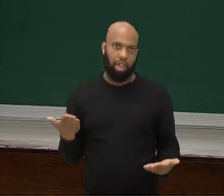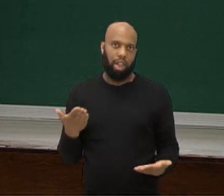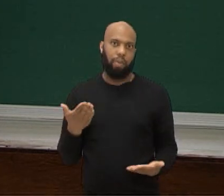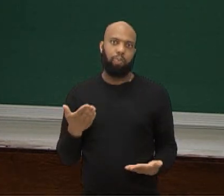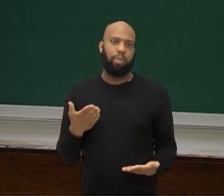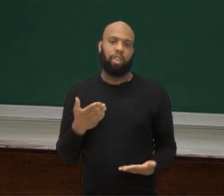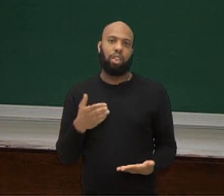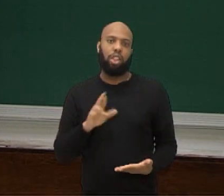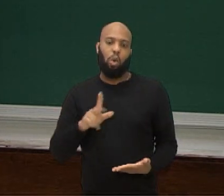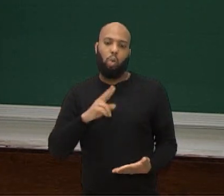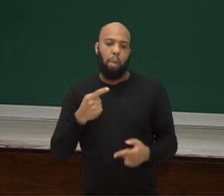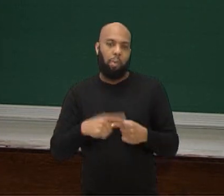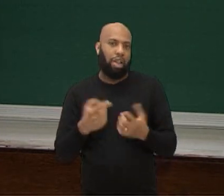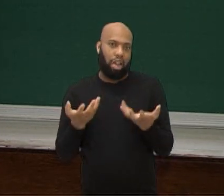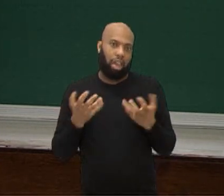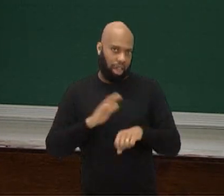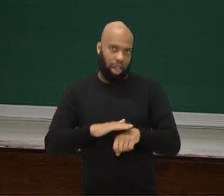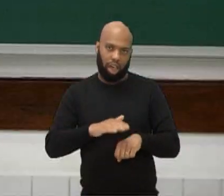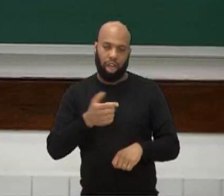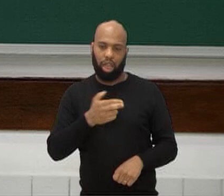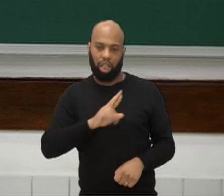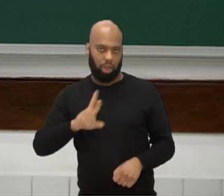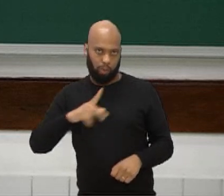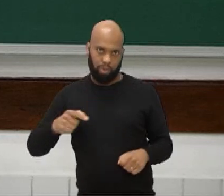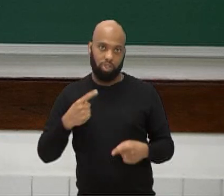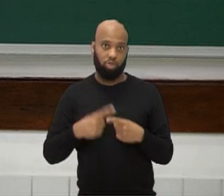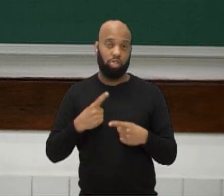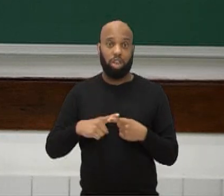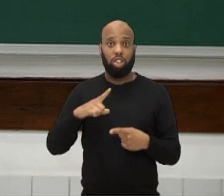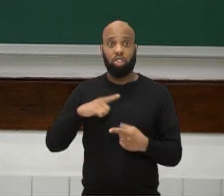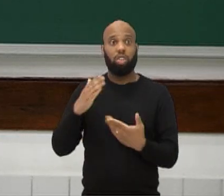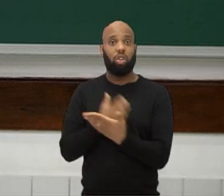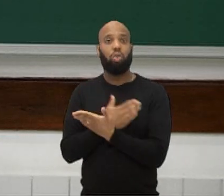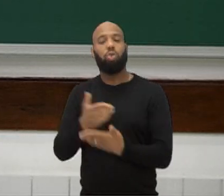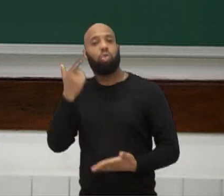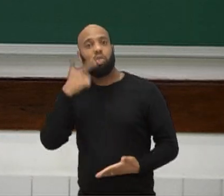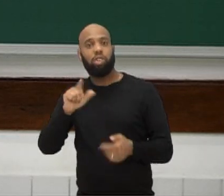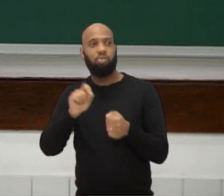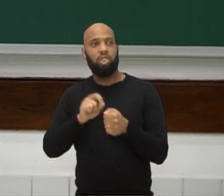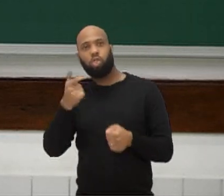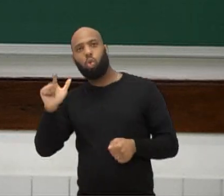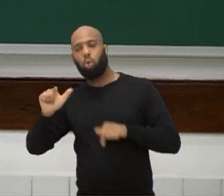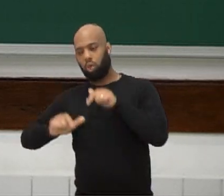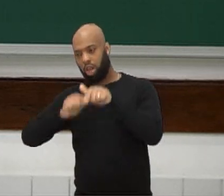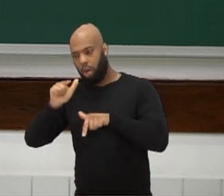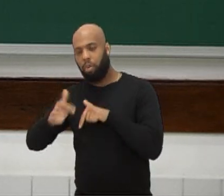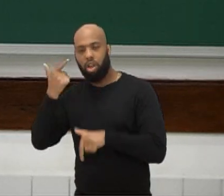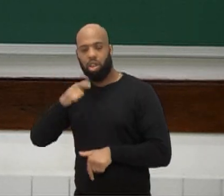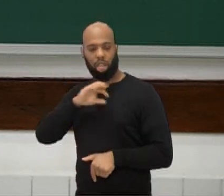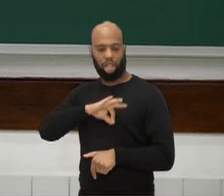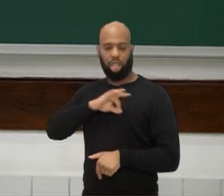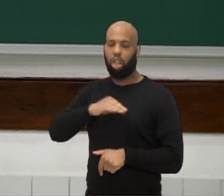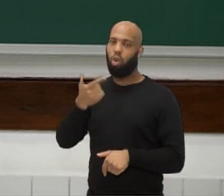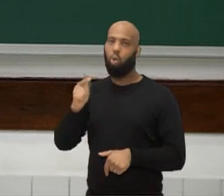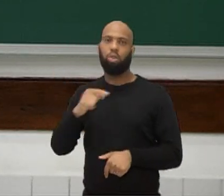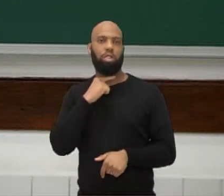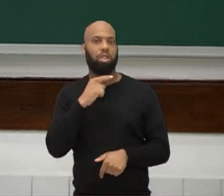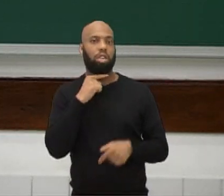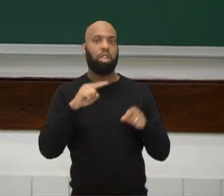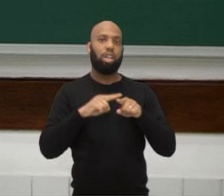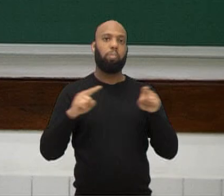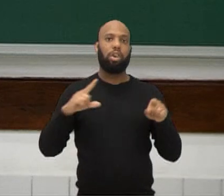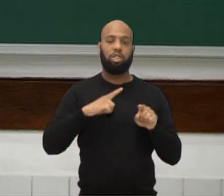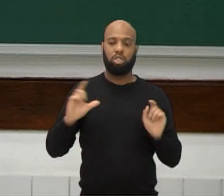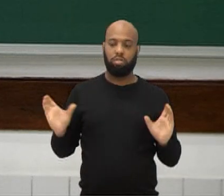vezes não conseguiam ter recursos, né? Tinha alguns escravizados que conseguiam até fazer outros serviços e ter um dinheiro, outros não, mas enfim,